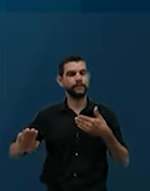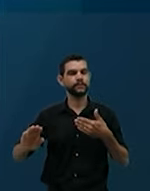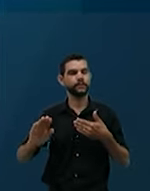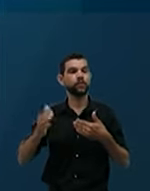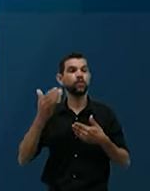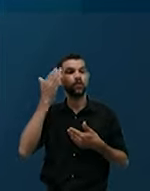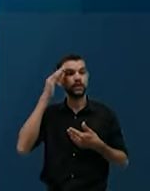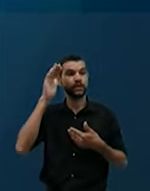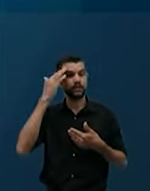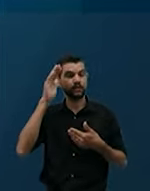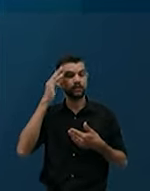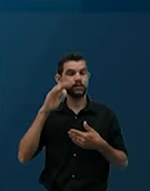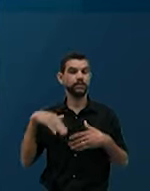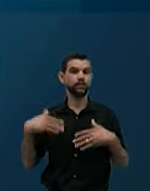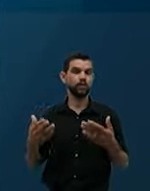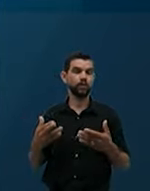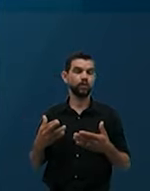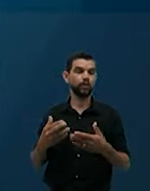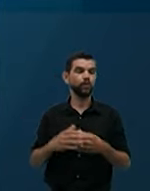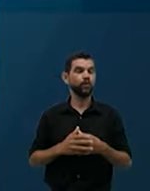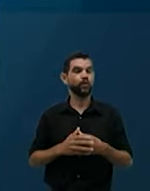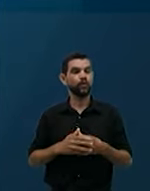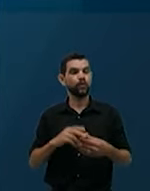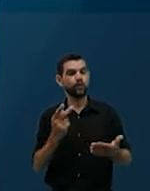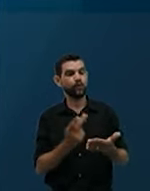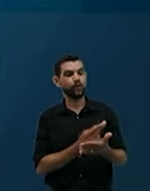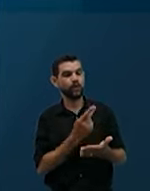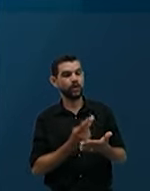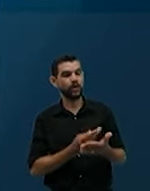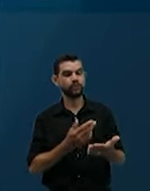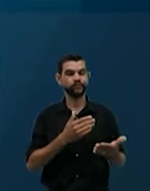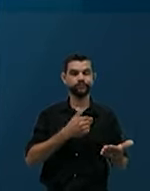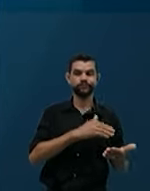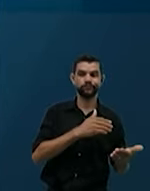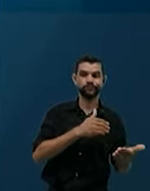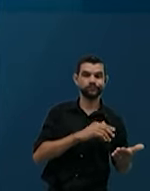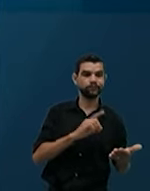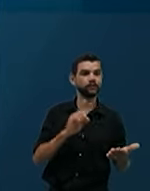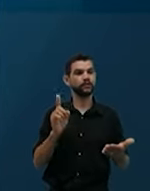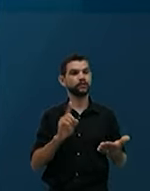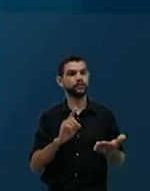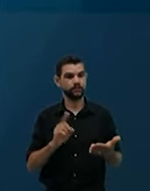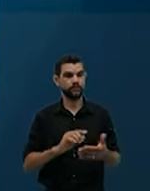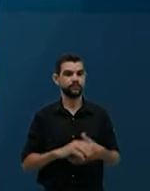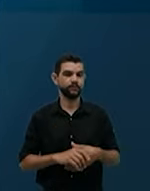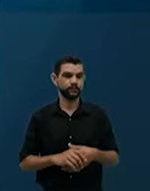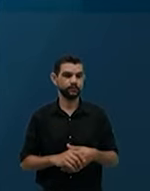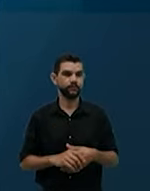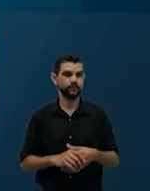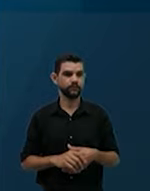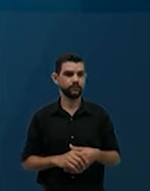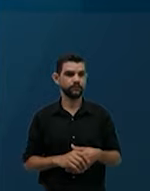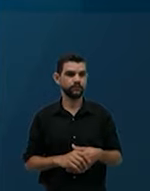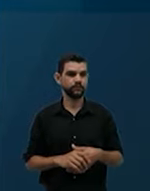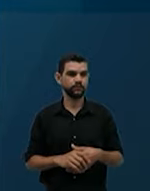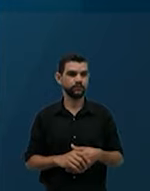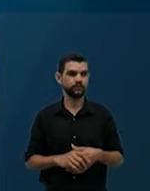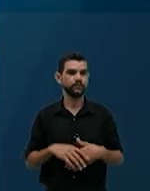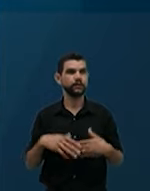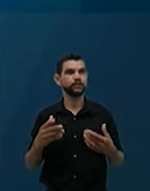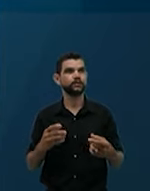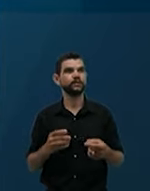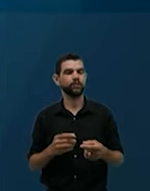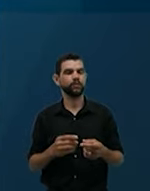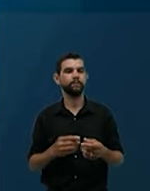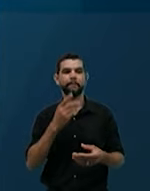ou relevar-se o erro grosseiro que foi cometido. Eu, diversamente, com todas as vênias a ambos, acho que a singularidade do